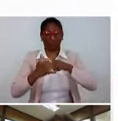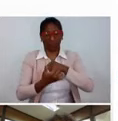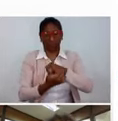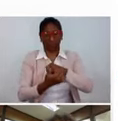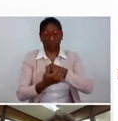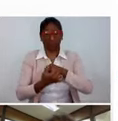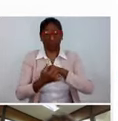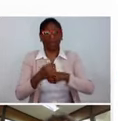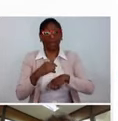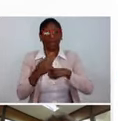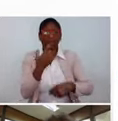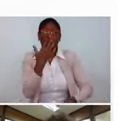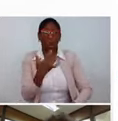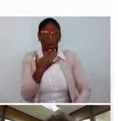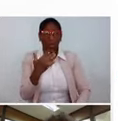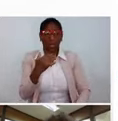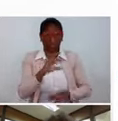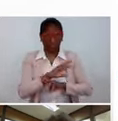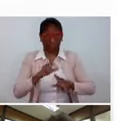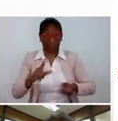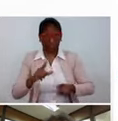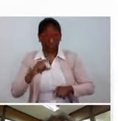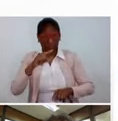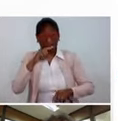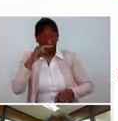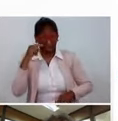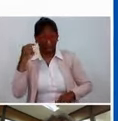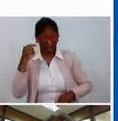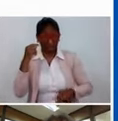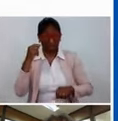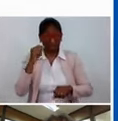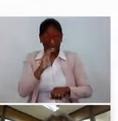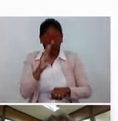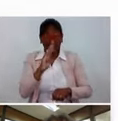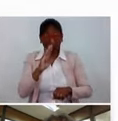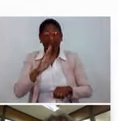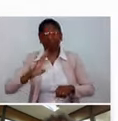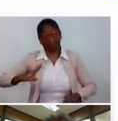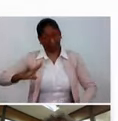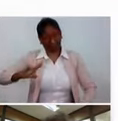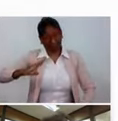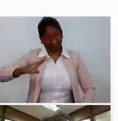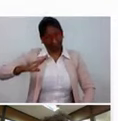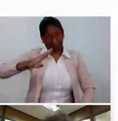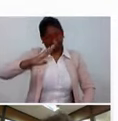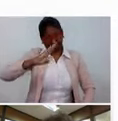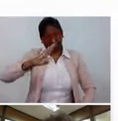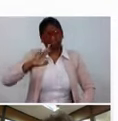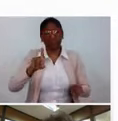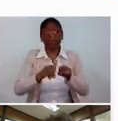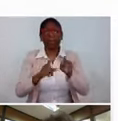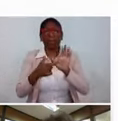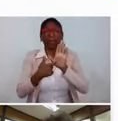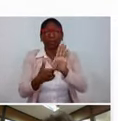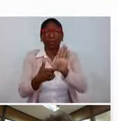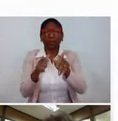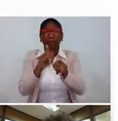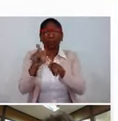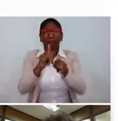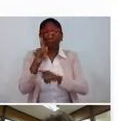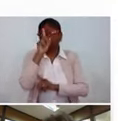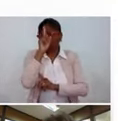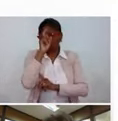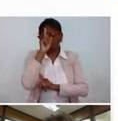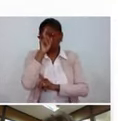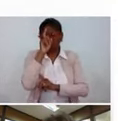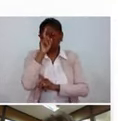e devem alcançar esse máximo nos próximos dias. Tá? E aqui, trazendo para as hospitalizações, e já encaminhando